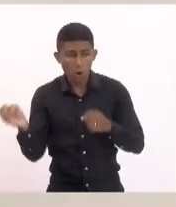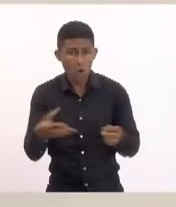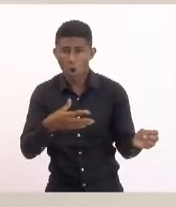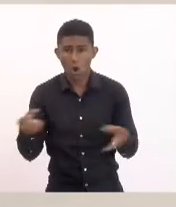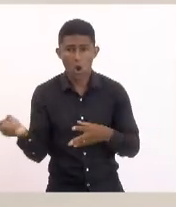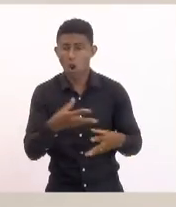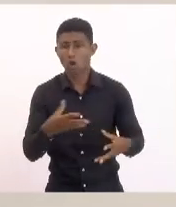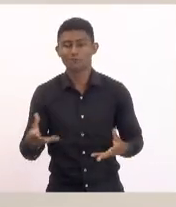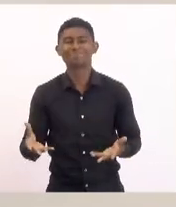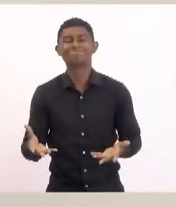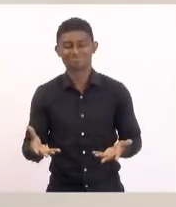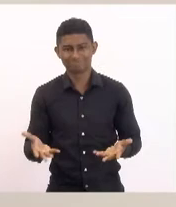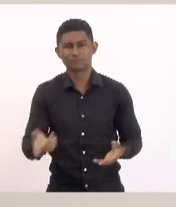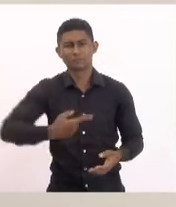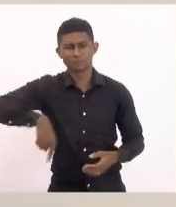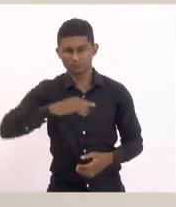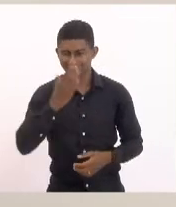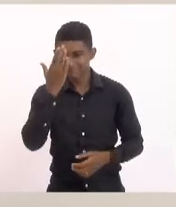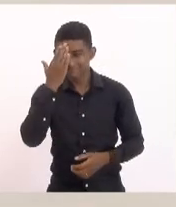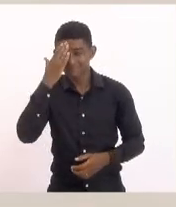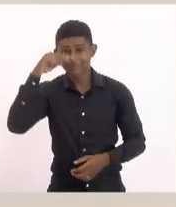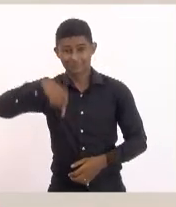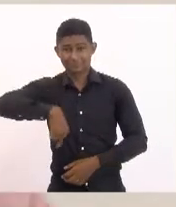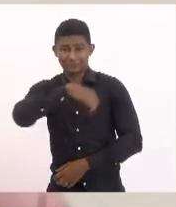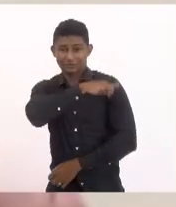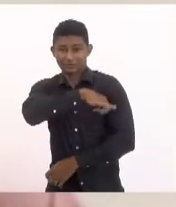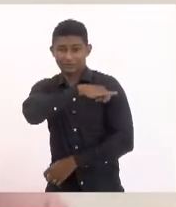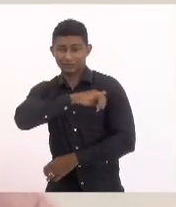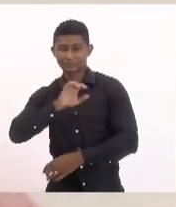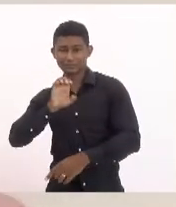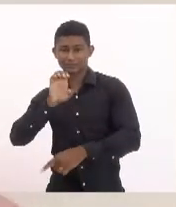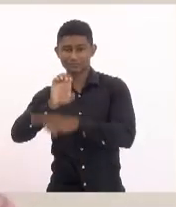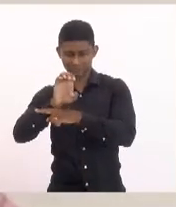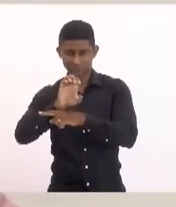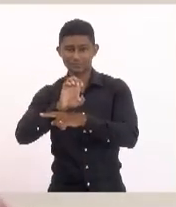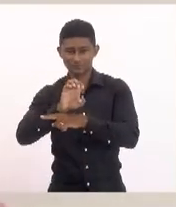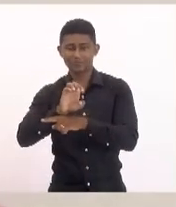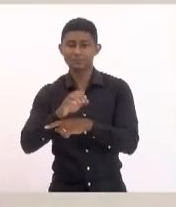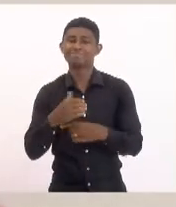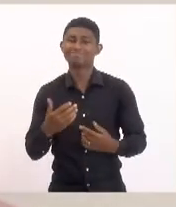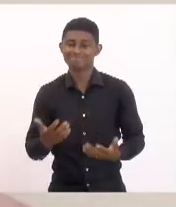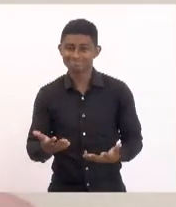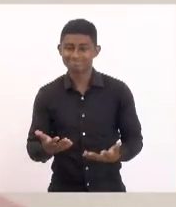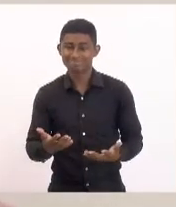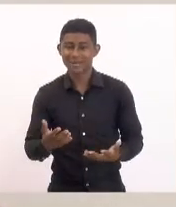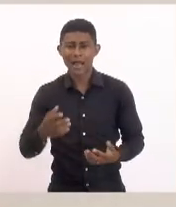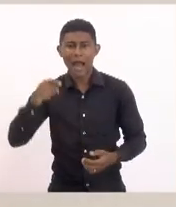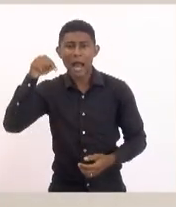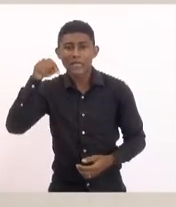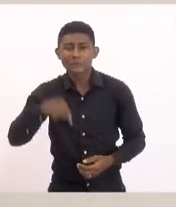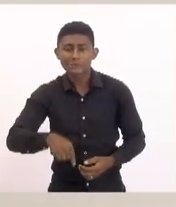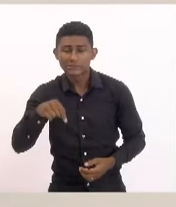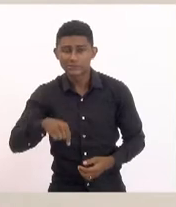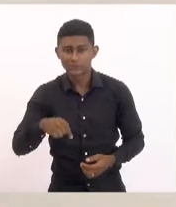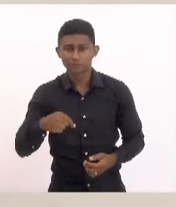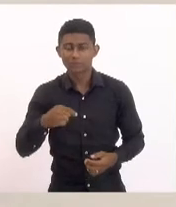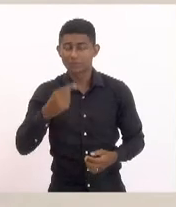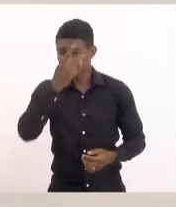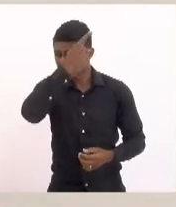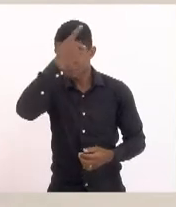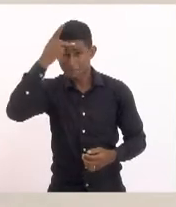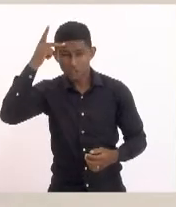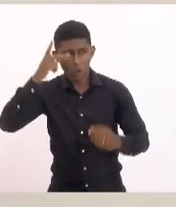sabemos que o nosso Estado, lamentavelmente, o Estado do Rio de Janeiro, está no ranking de pessoas desaparecidas. E